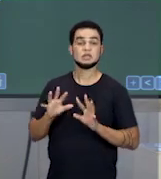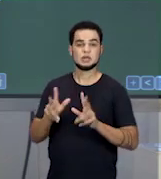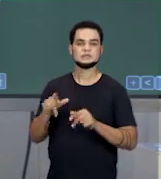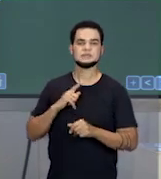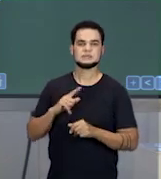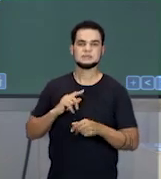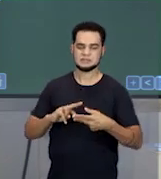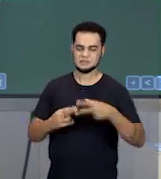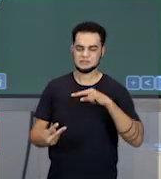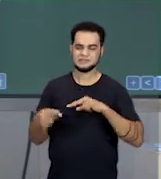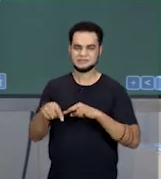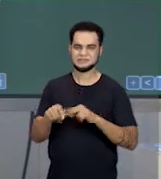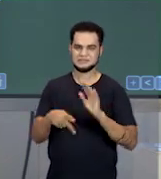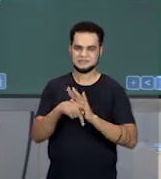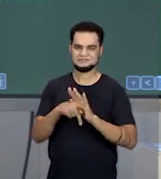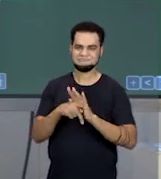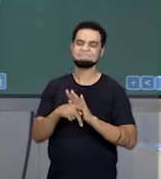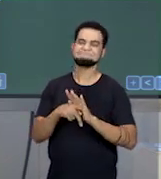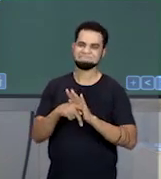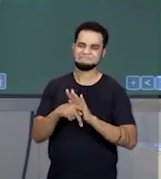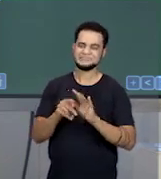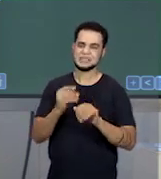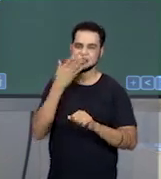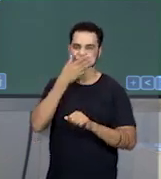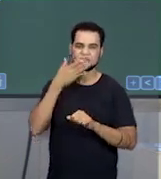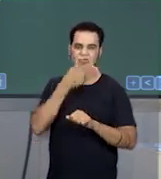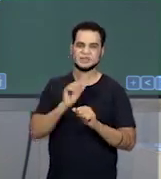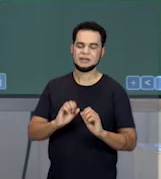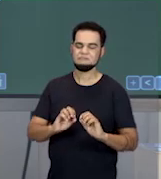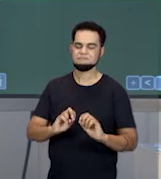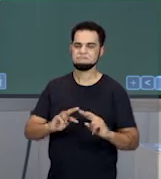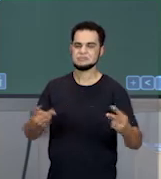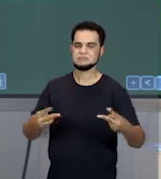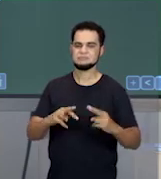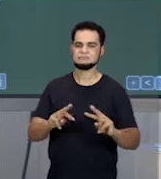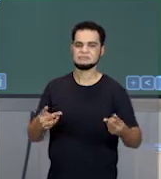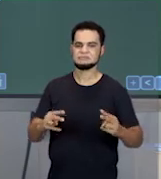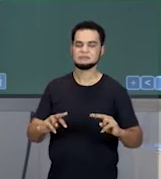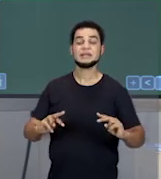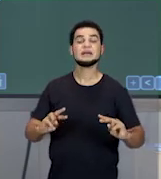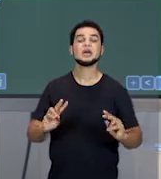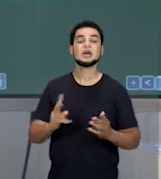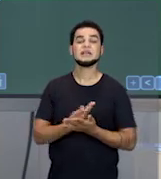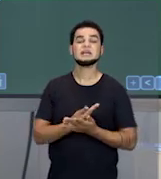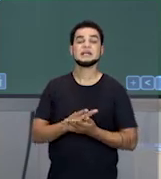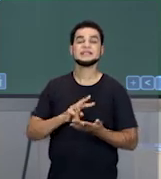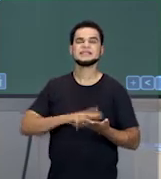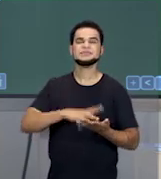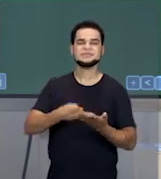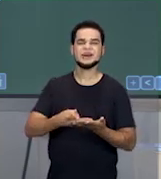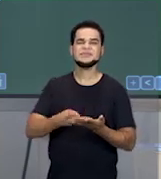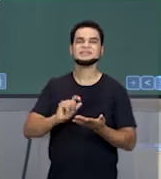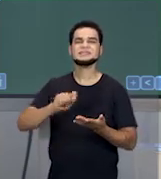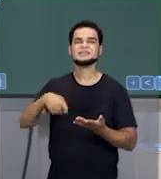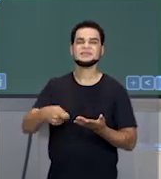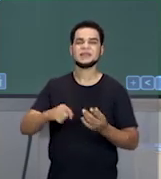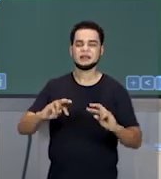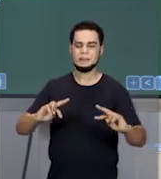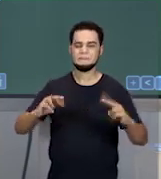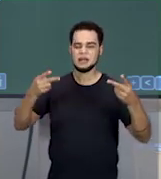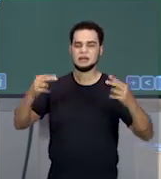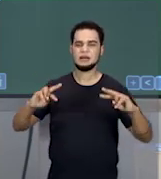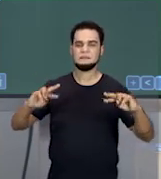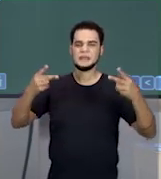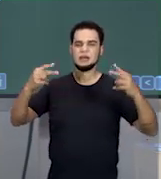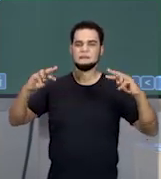e, consequentemente, vai acontecer o que nós chamamos de tradução. O que vai ser a tradução? A síntese, então, da